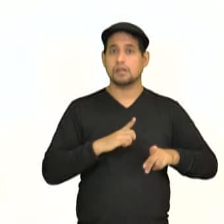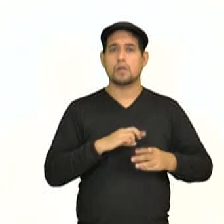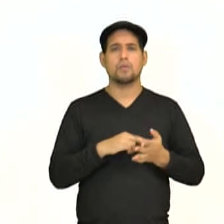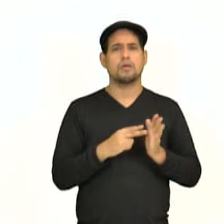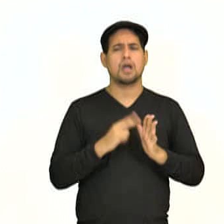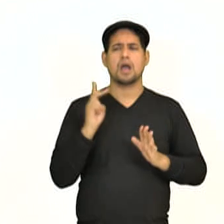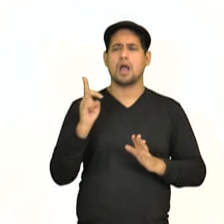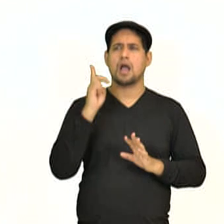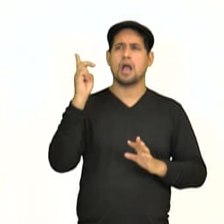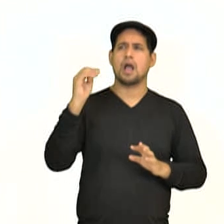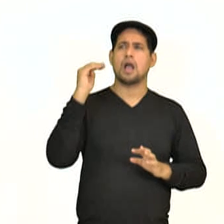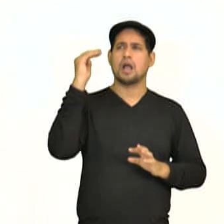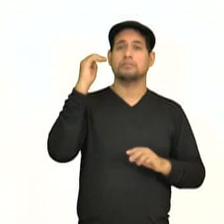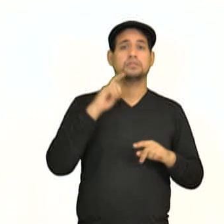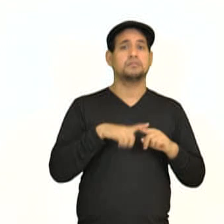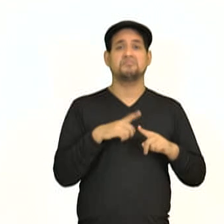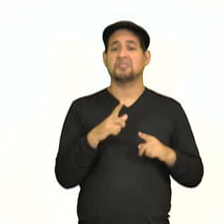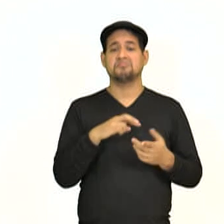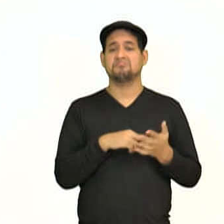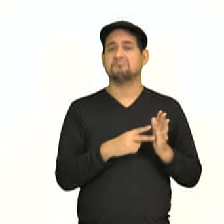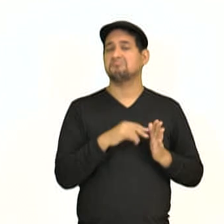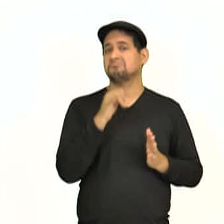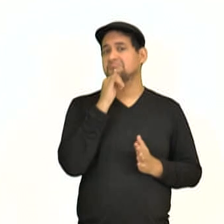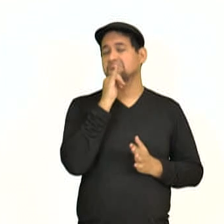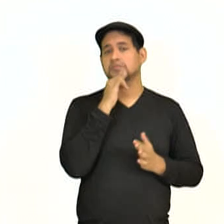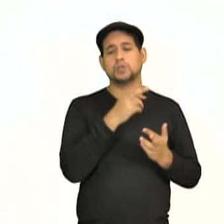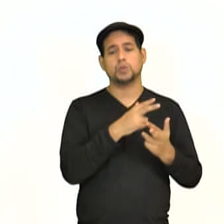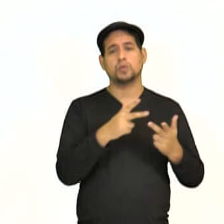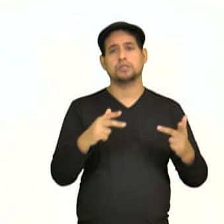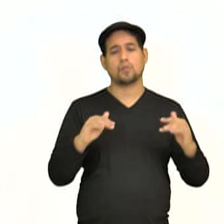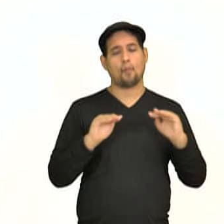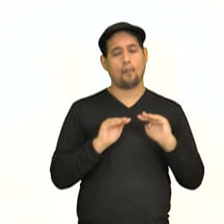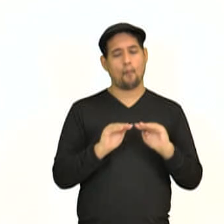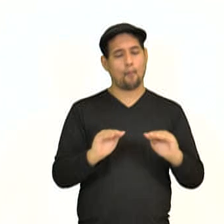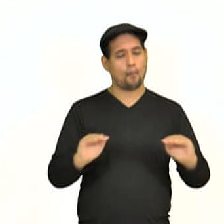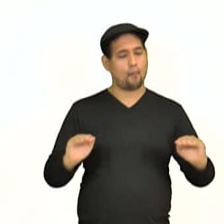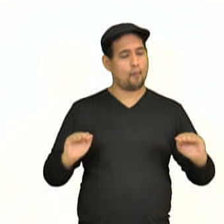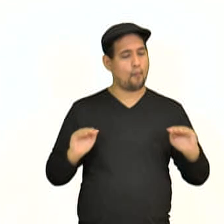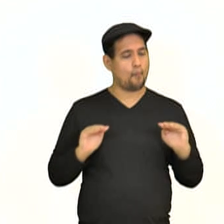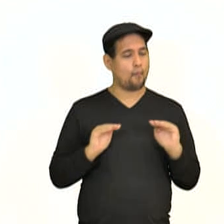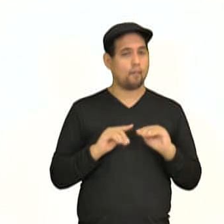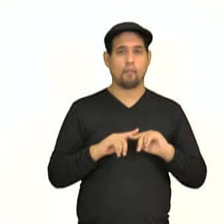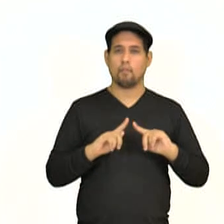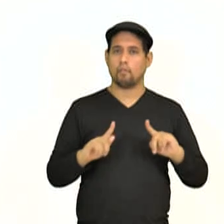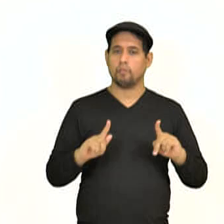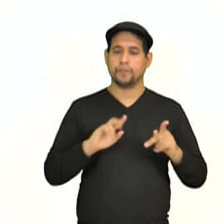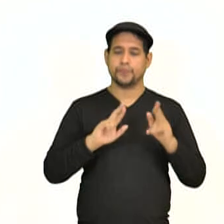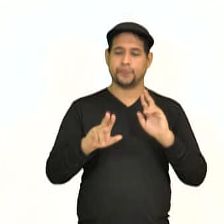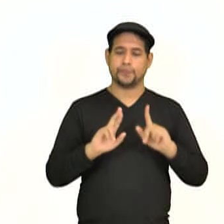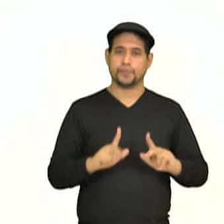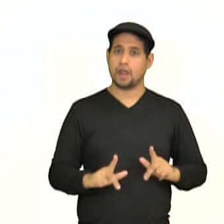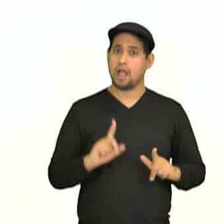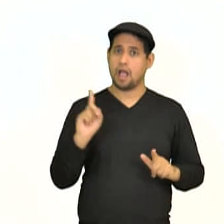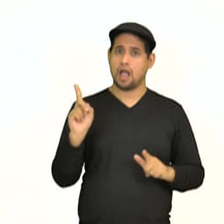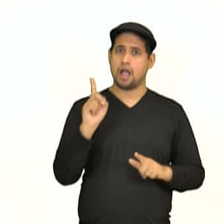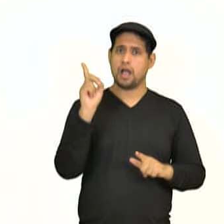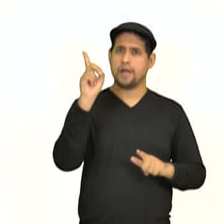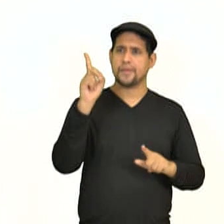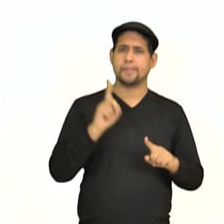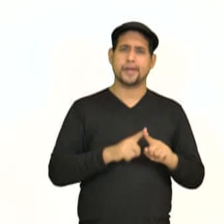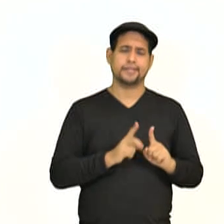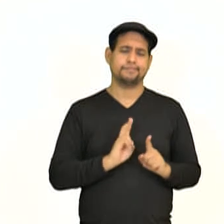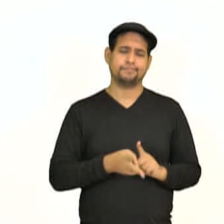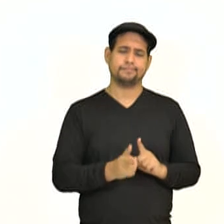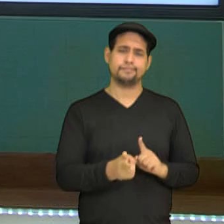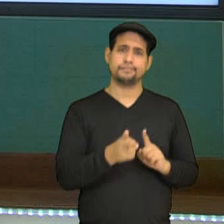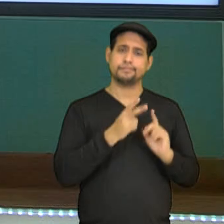mais altas, só que não configure como sendo algo plano, e sim com elevações altas, mas sempre